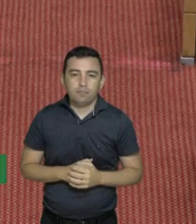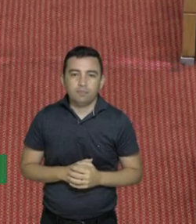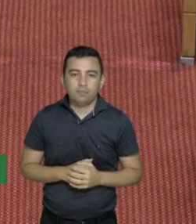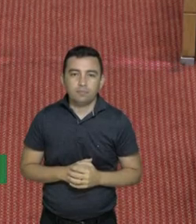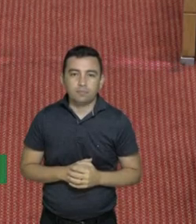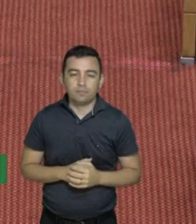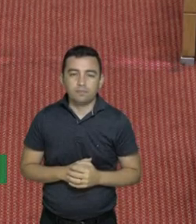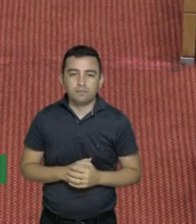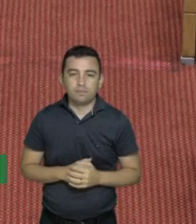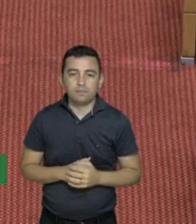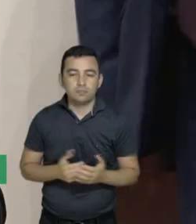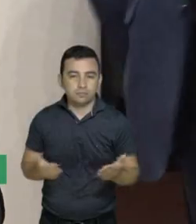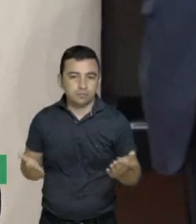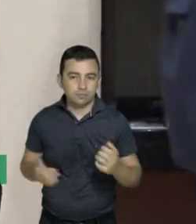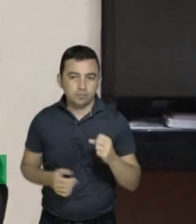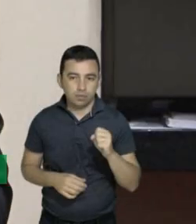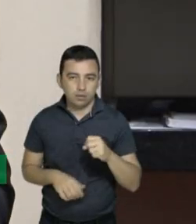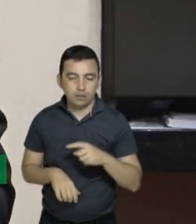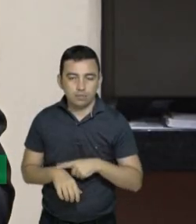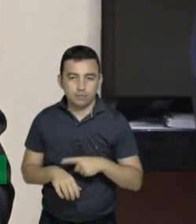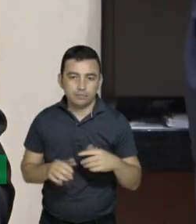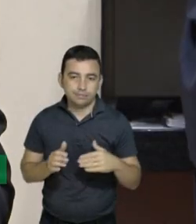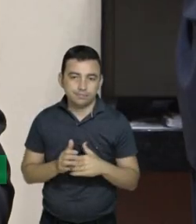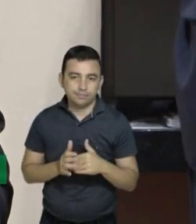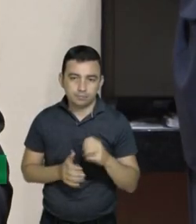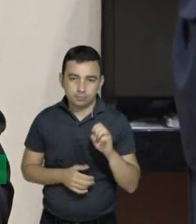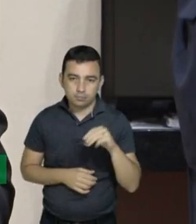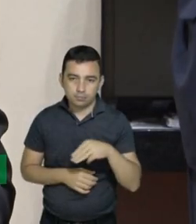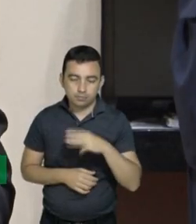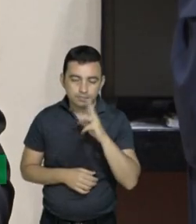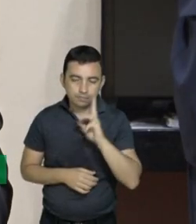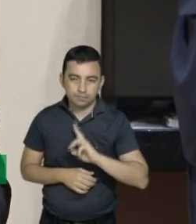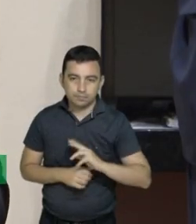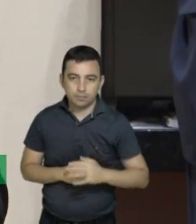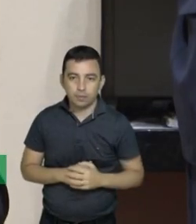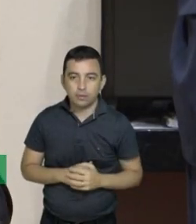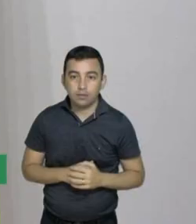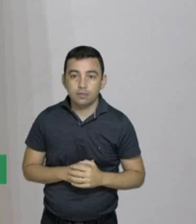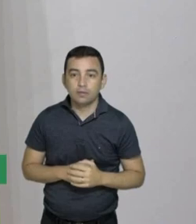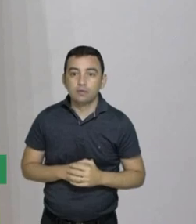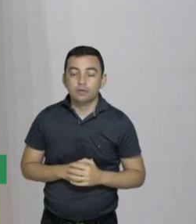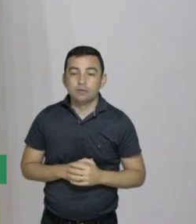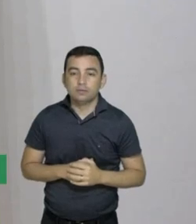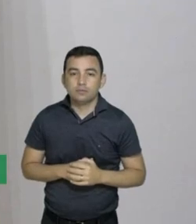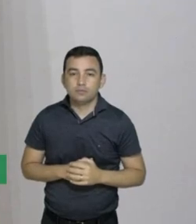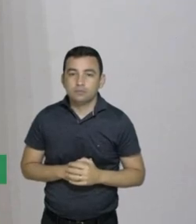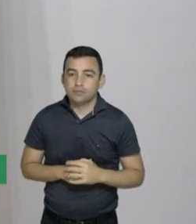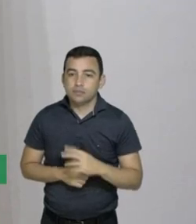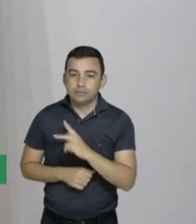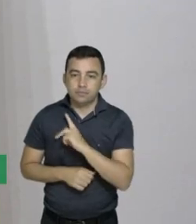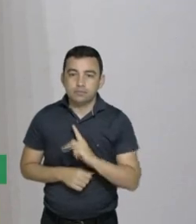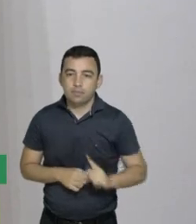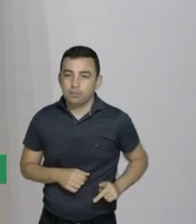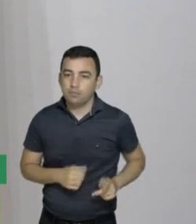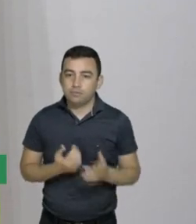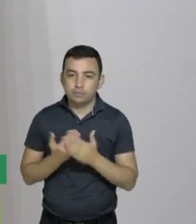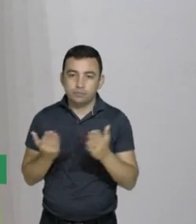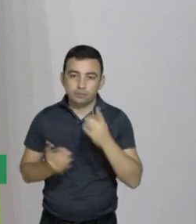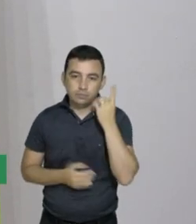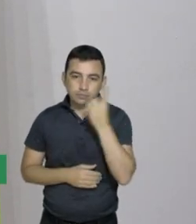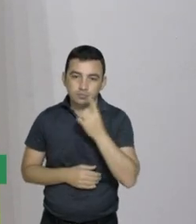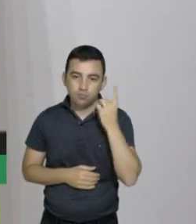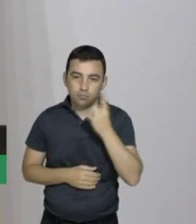Agora sim pelo tempo de até 10 minutos com a palavra Deputado Ivana sou presidente dos deputados